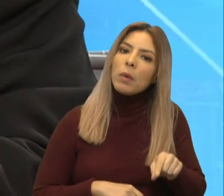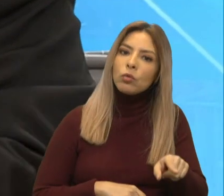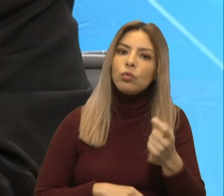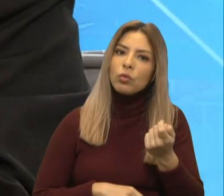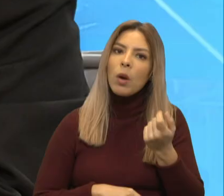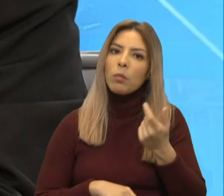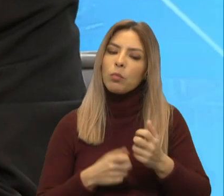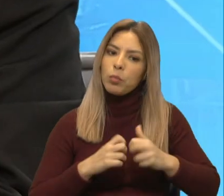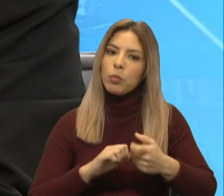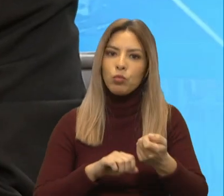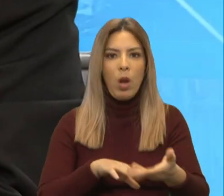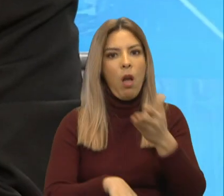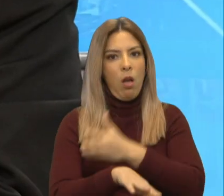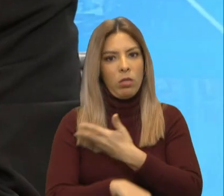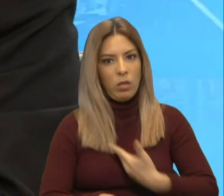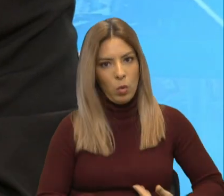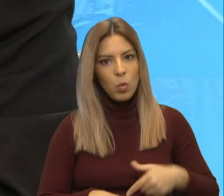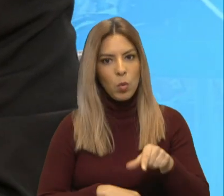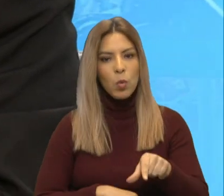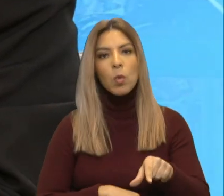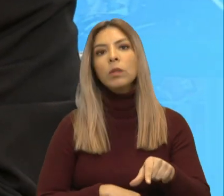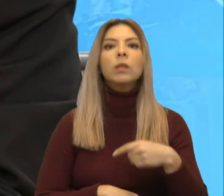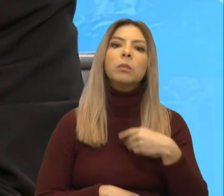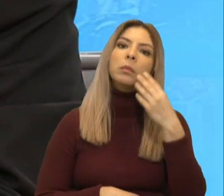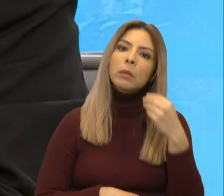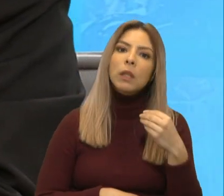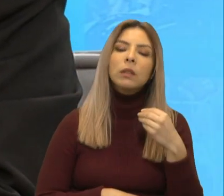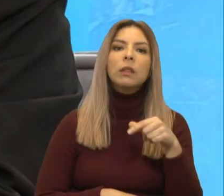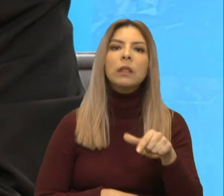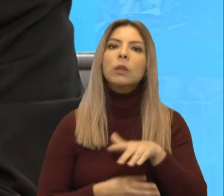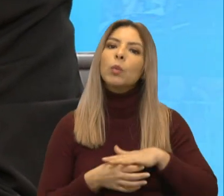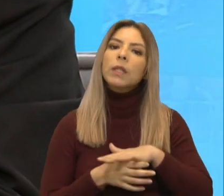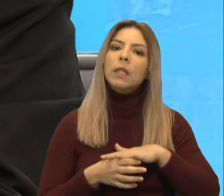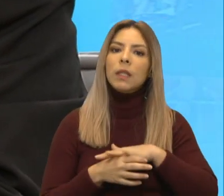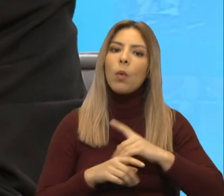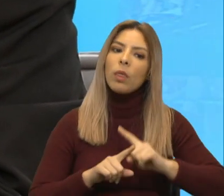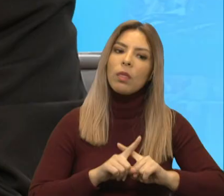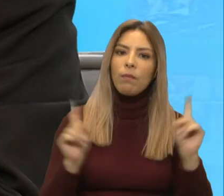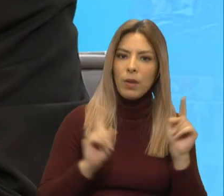mais antigos e prendem-se com a situação económica do país,